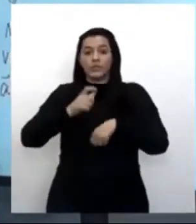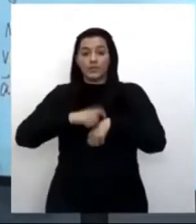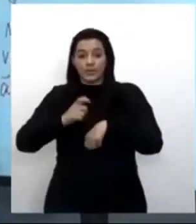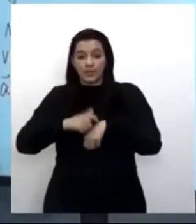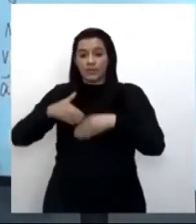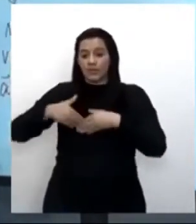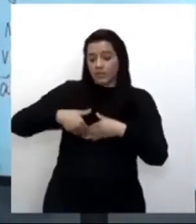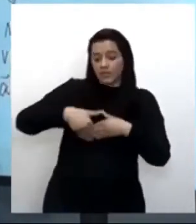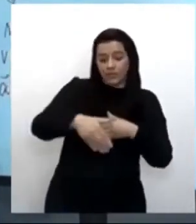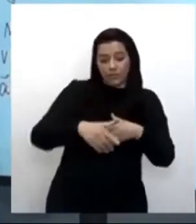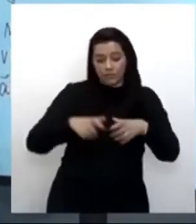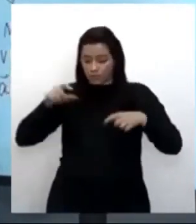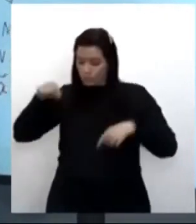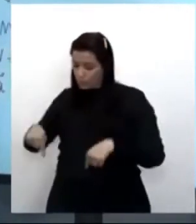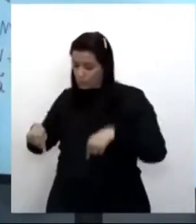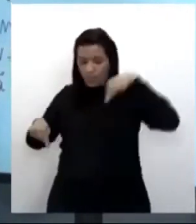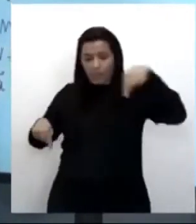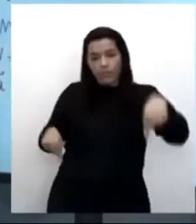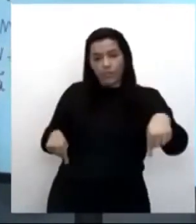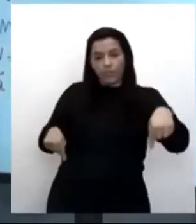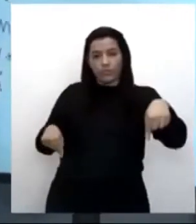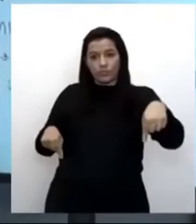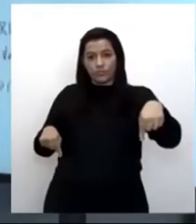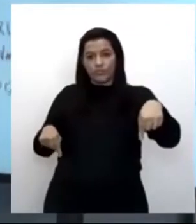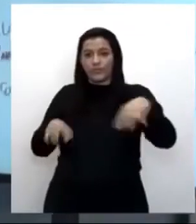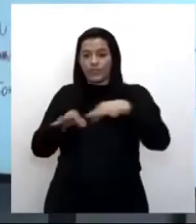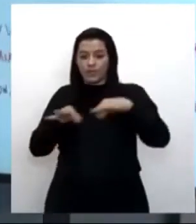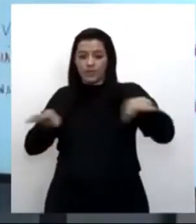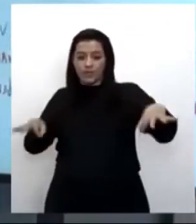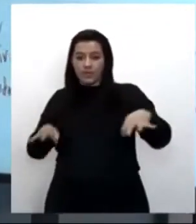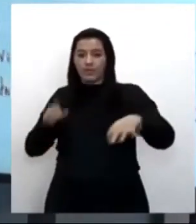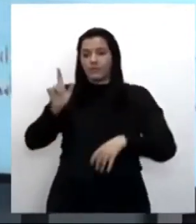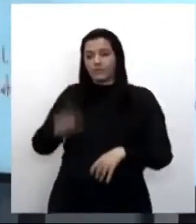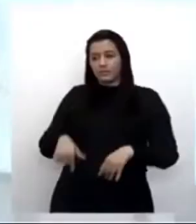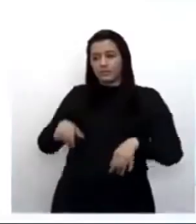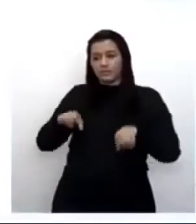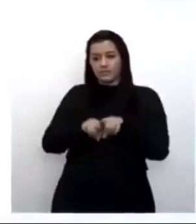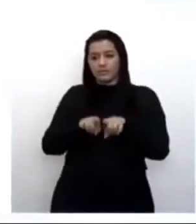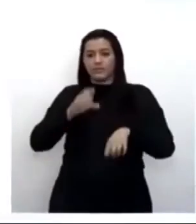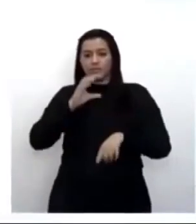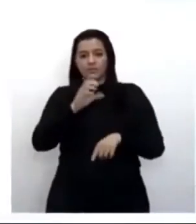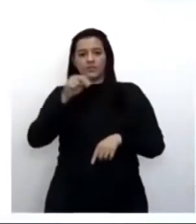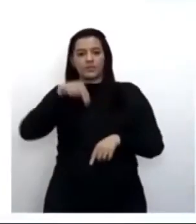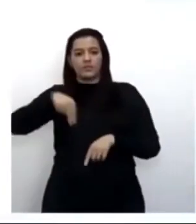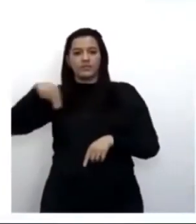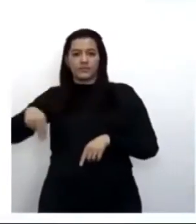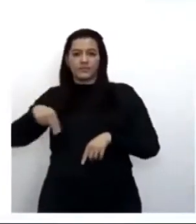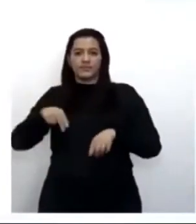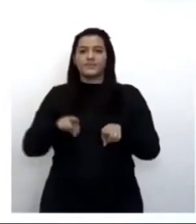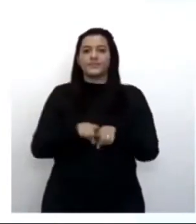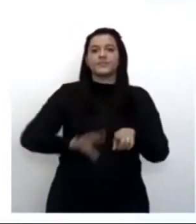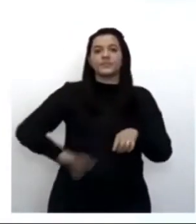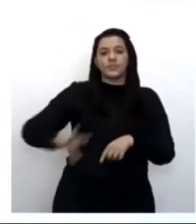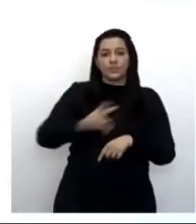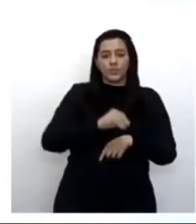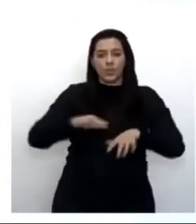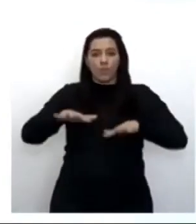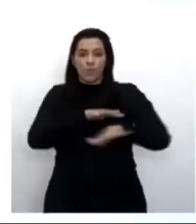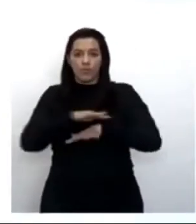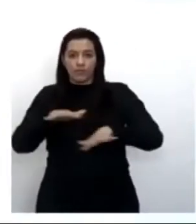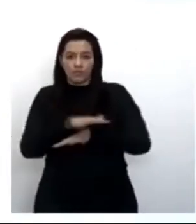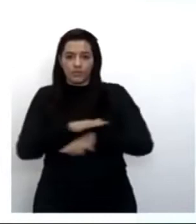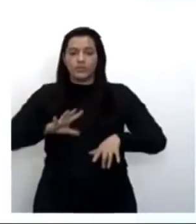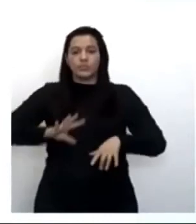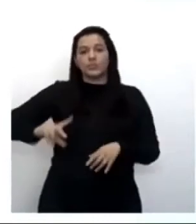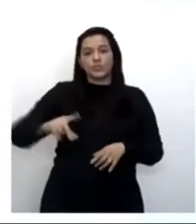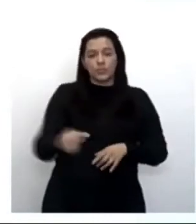para deslocar de um ponto para outro. Tá? Essa é a parte da cinemática, que é a da física que estuda o quê? O movimento, os